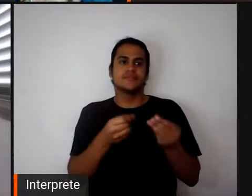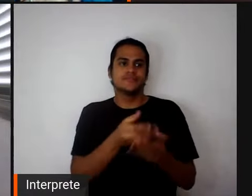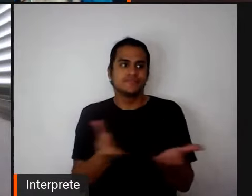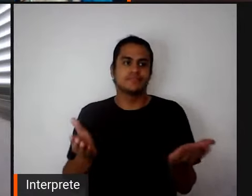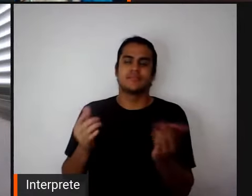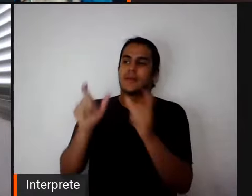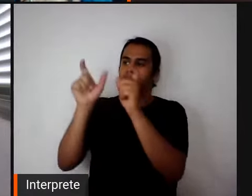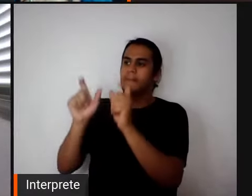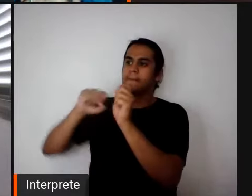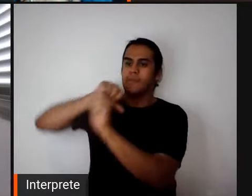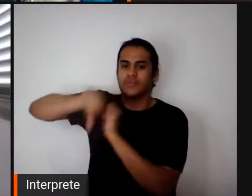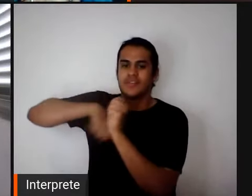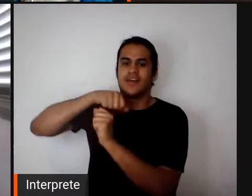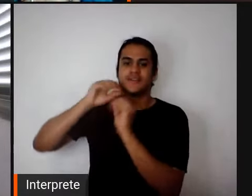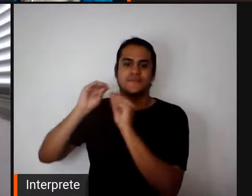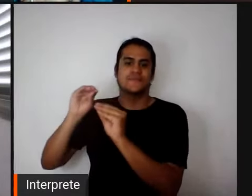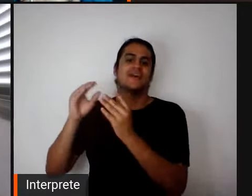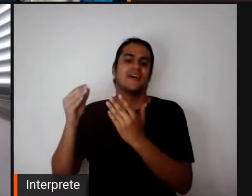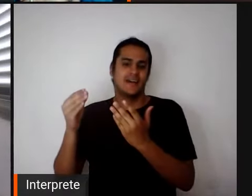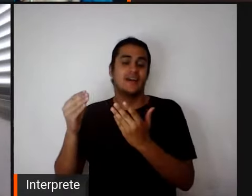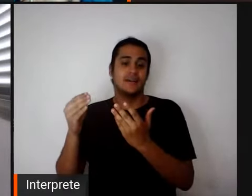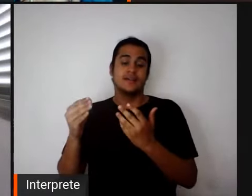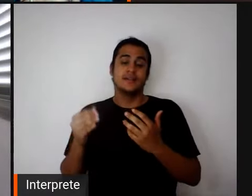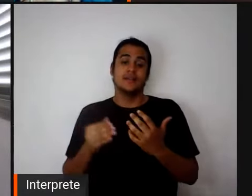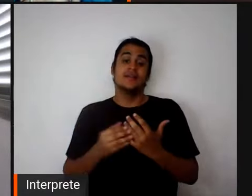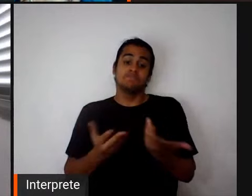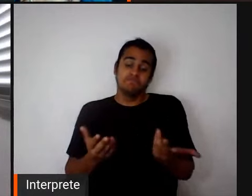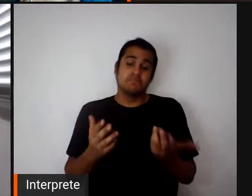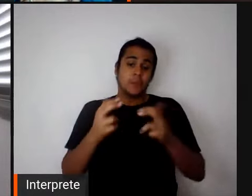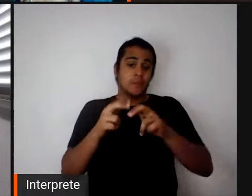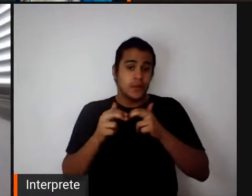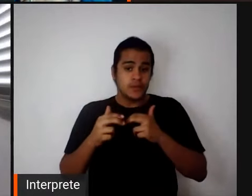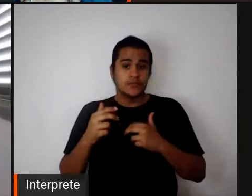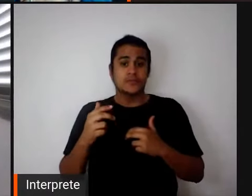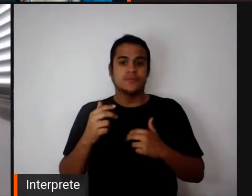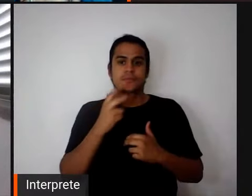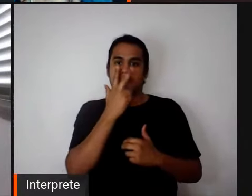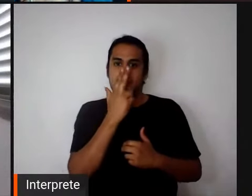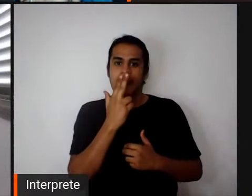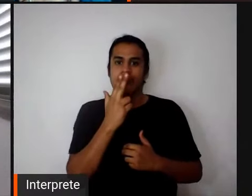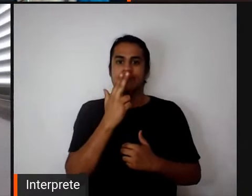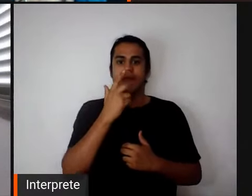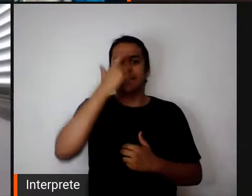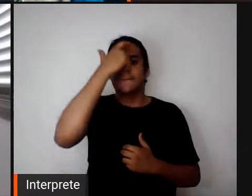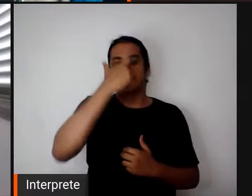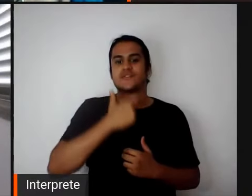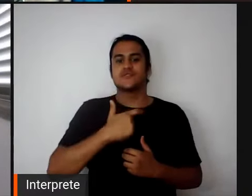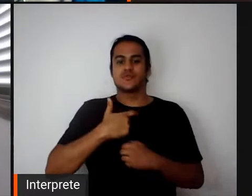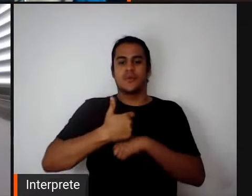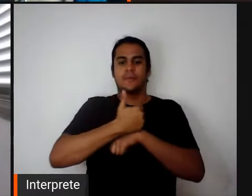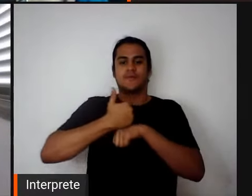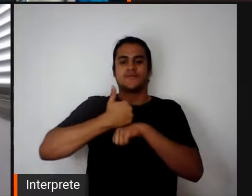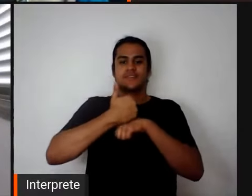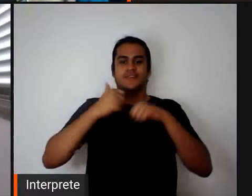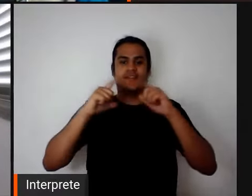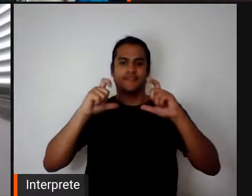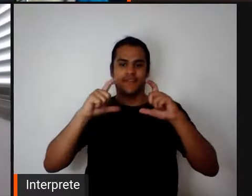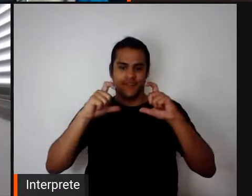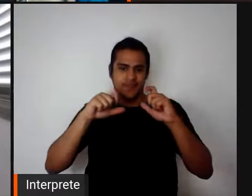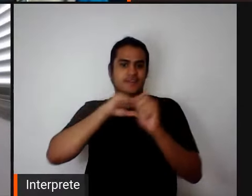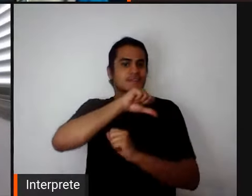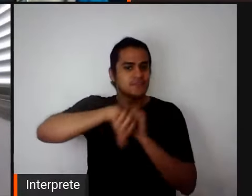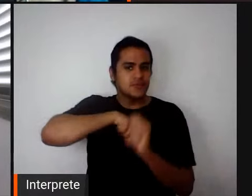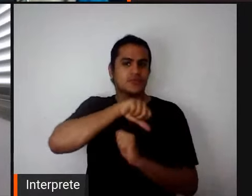remontagens, e isso revitalizou, de certa forma, a persona fotógrafa, digamos assim, da Maureen, que já então estava